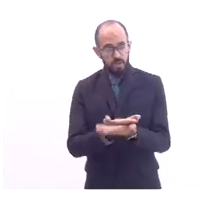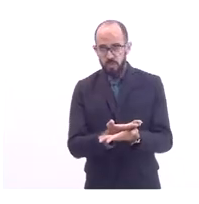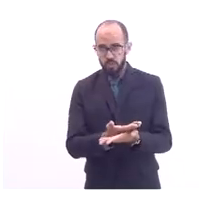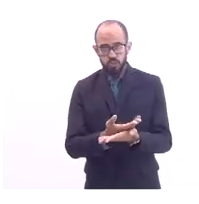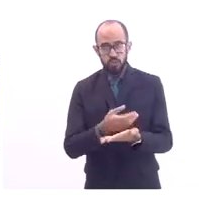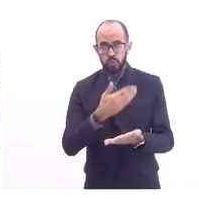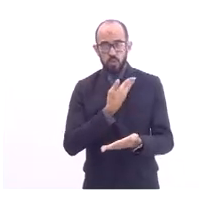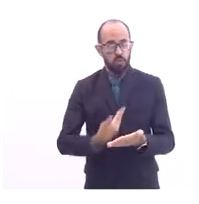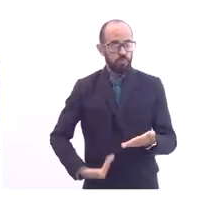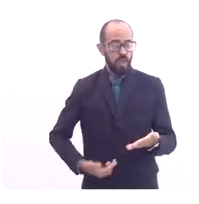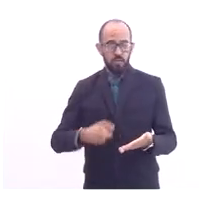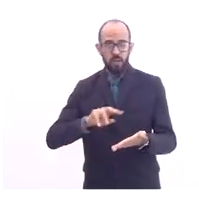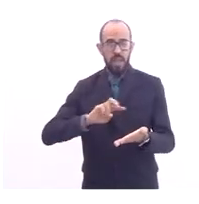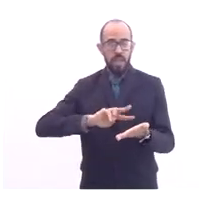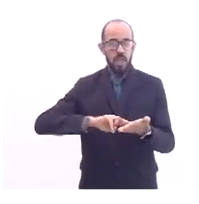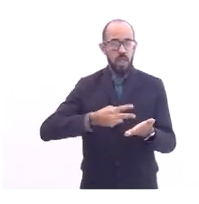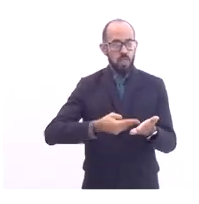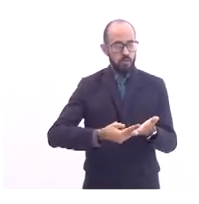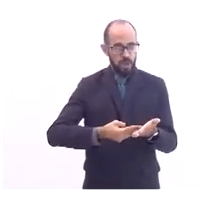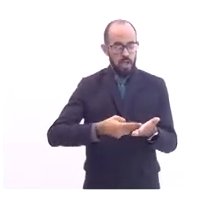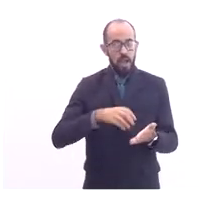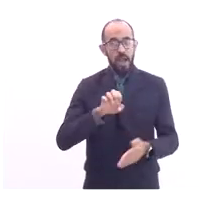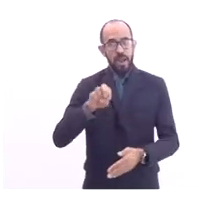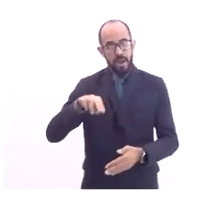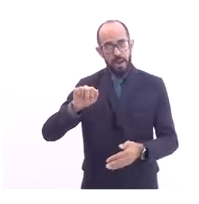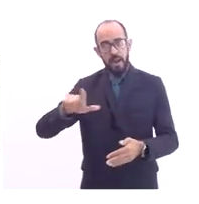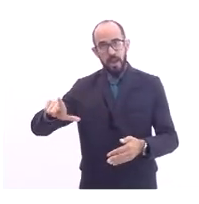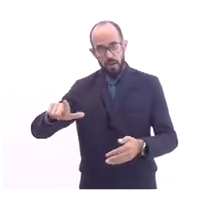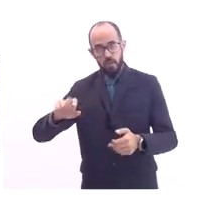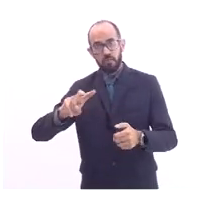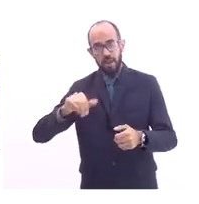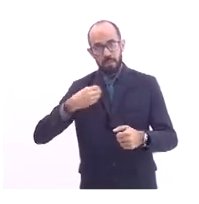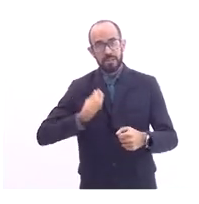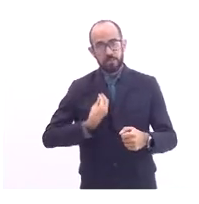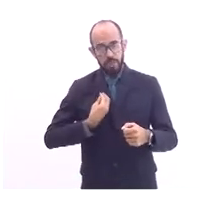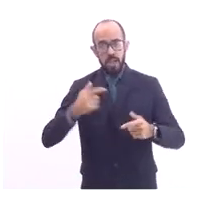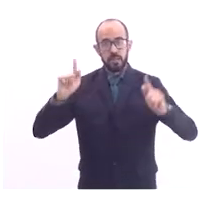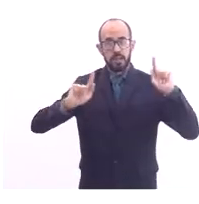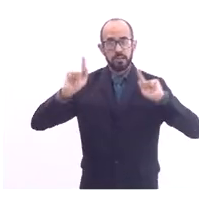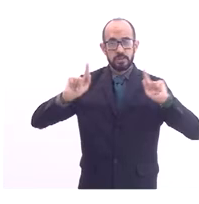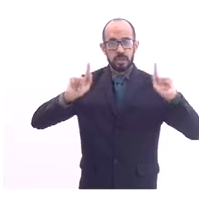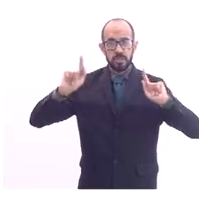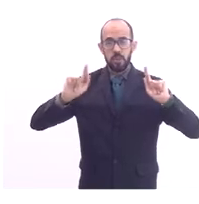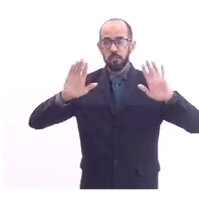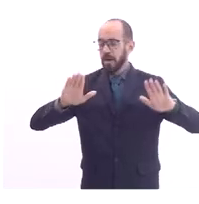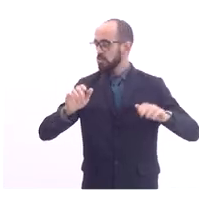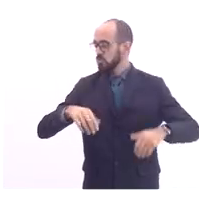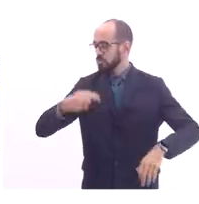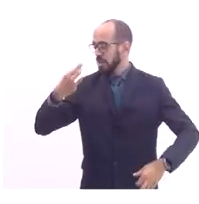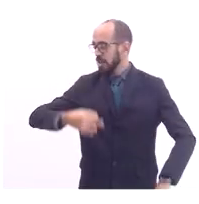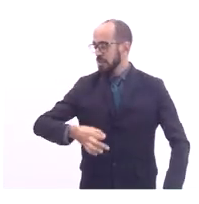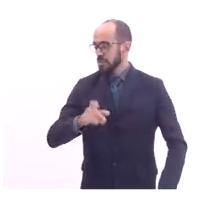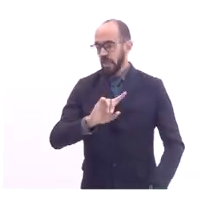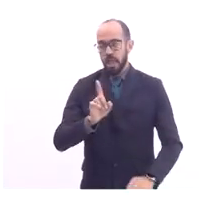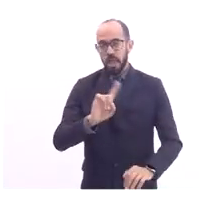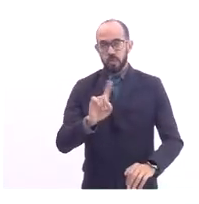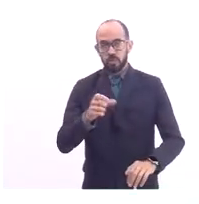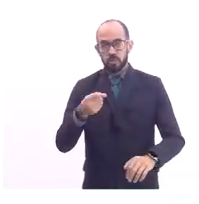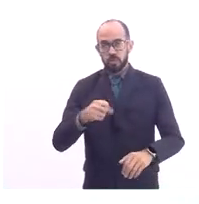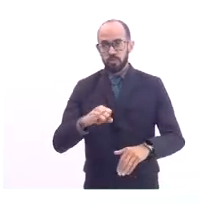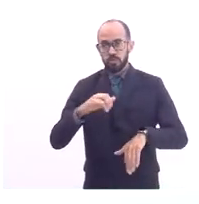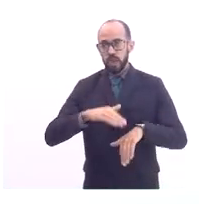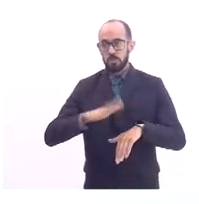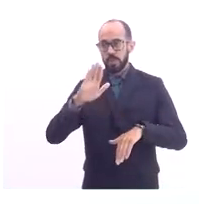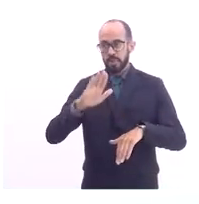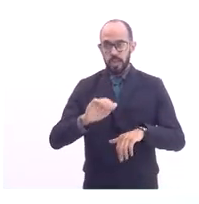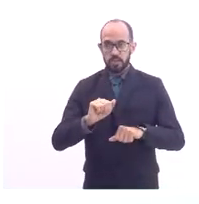Enel. A Enel vai poder participar da licitação, mas seria uma grande imoralidade se você ampliasse o prazo direto. Tem que